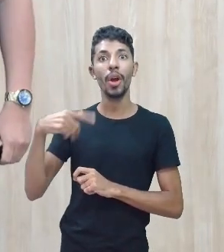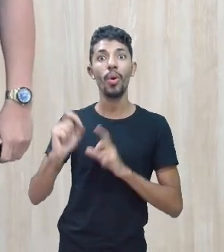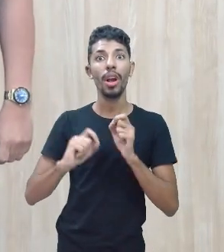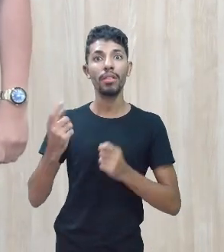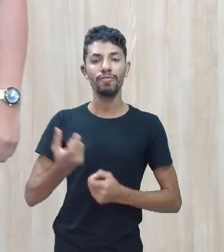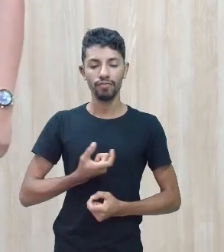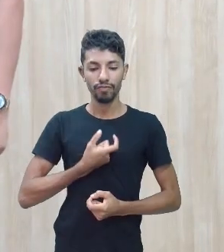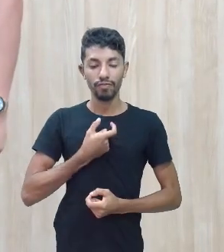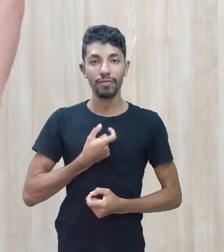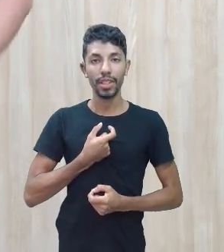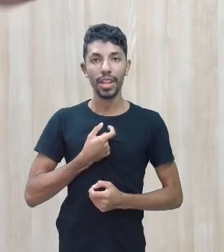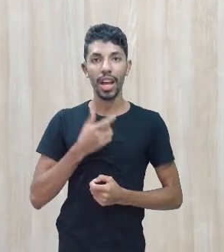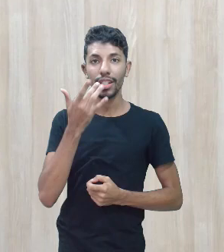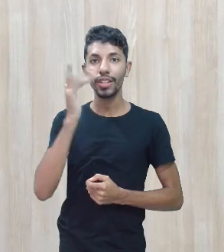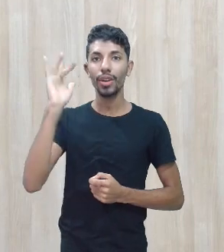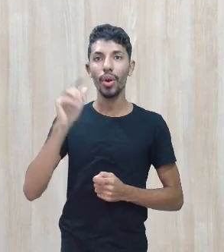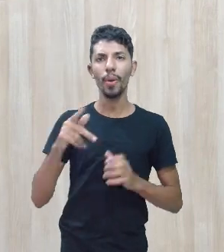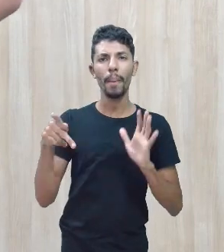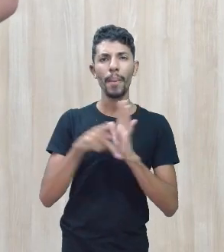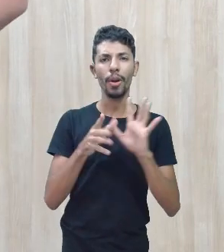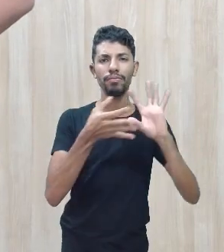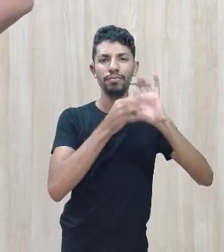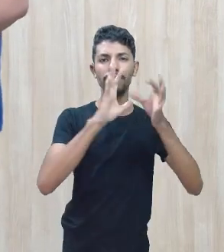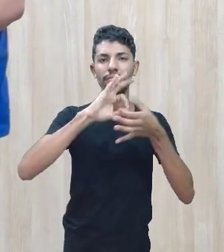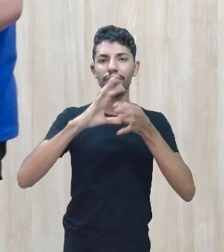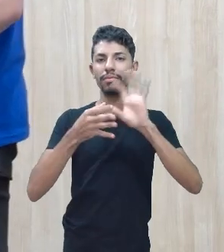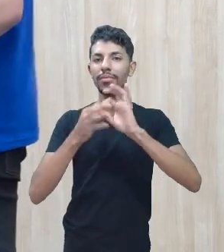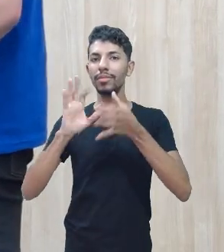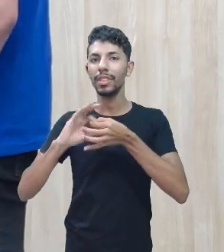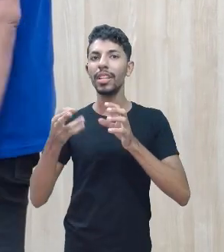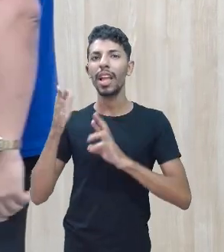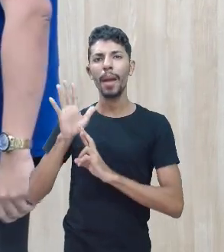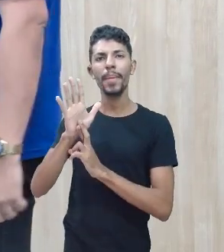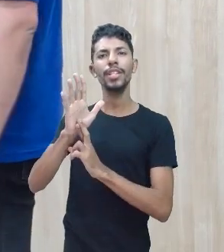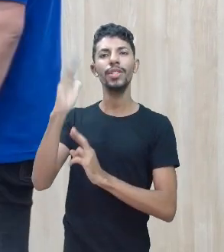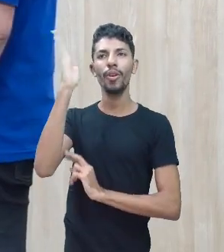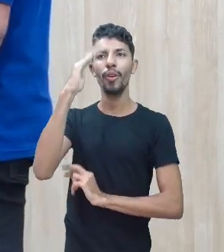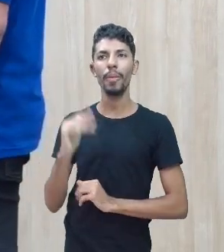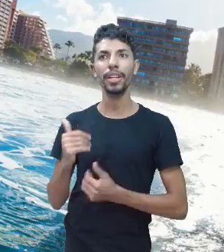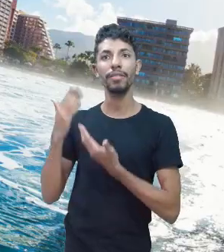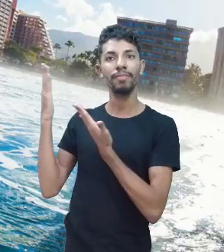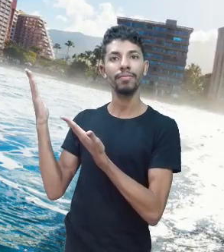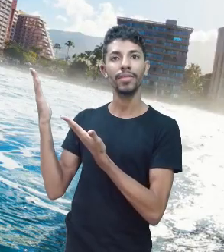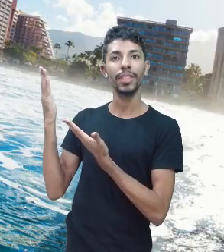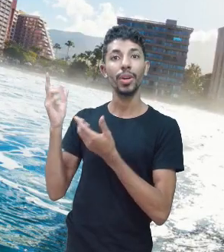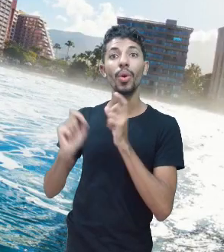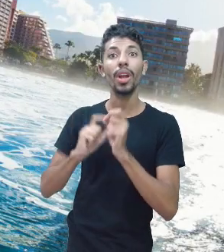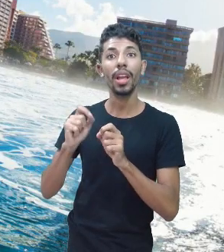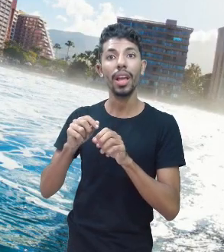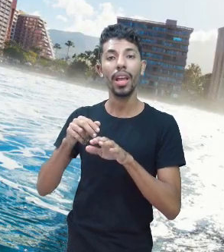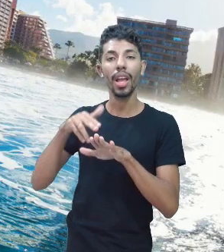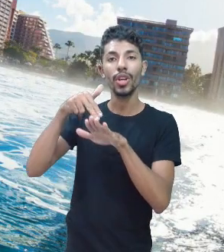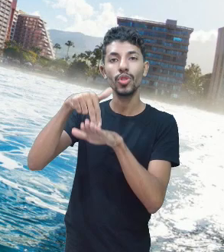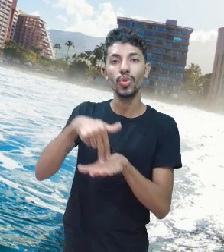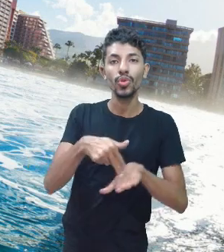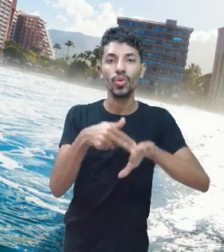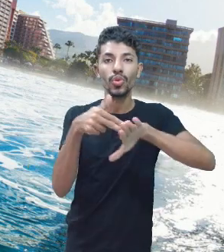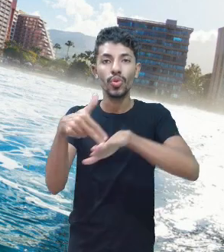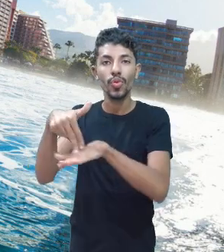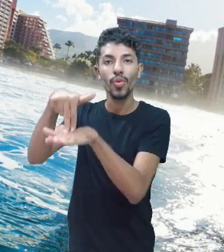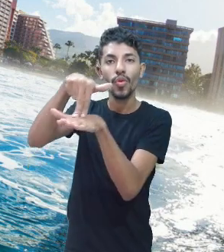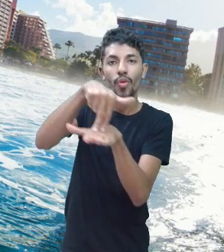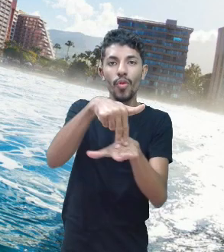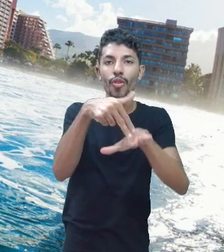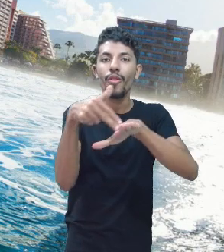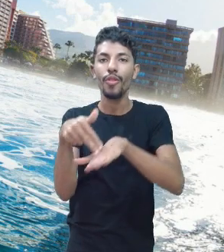Jogos Olímpicos, representando bem o Brasil nessa modalidade de surfing, né? Muito